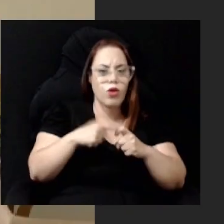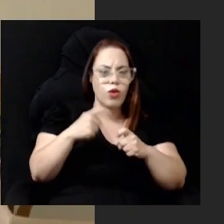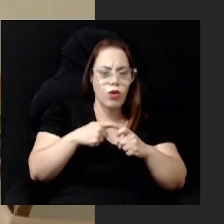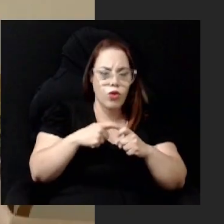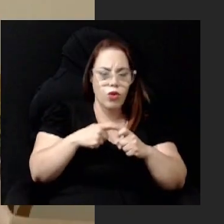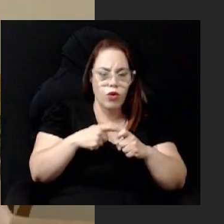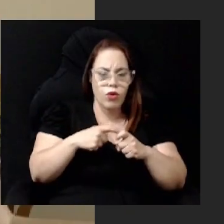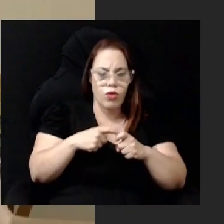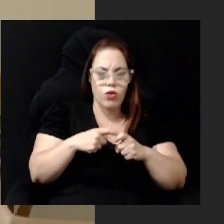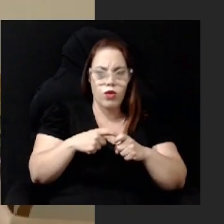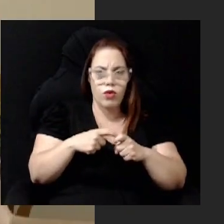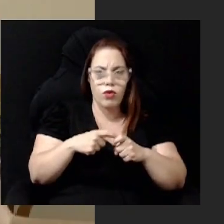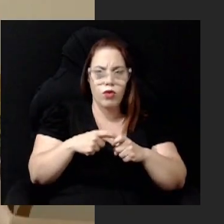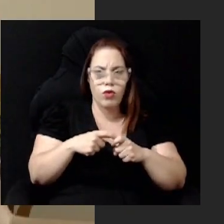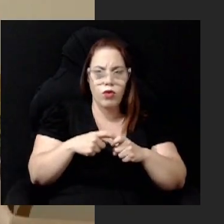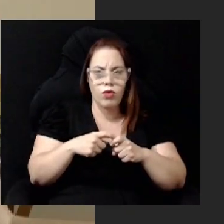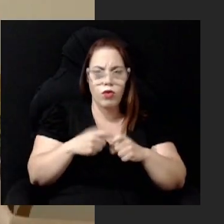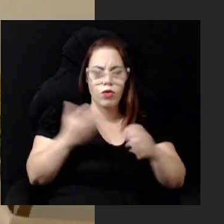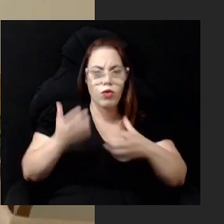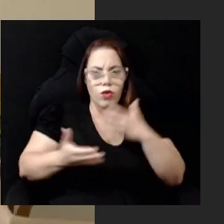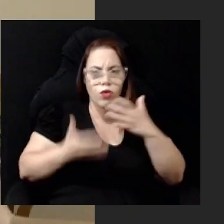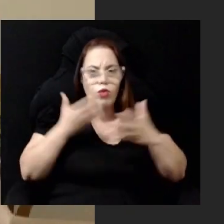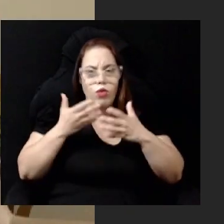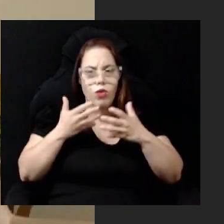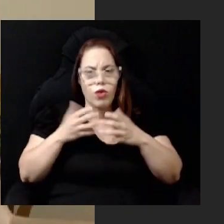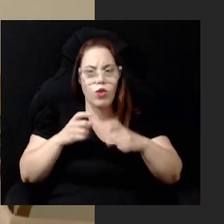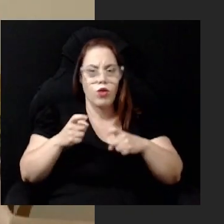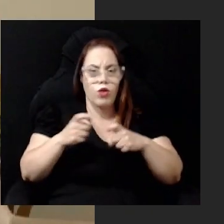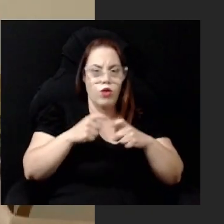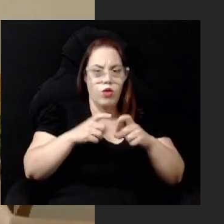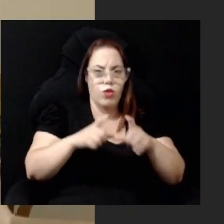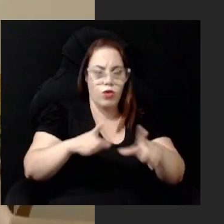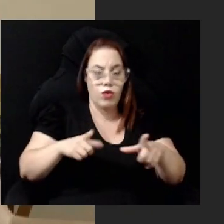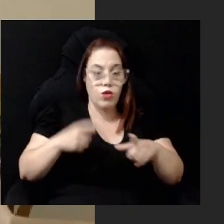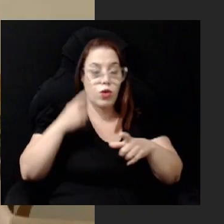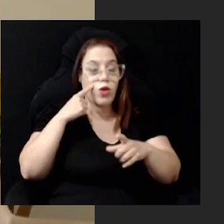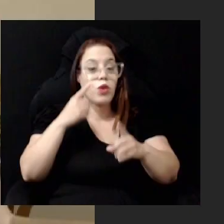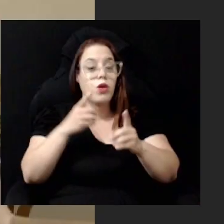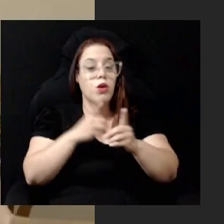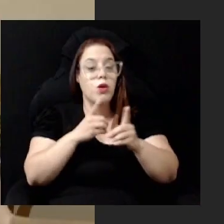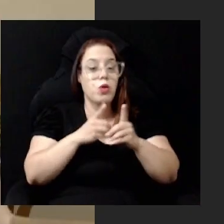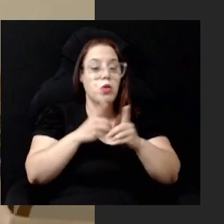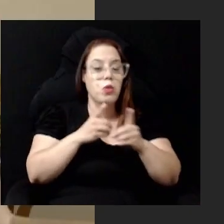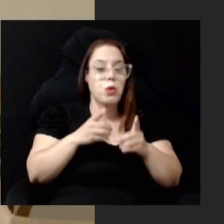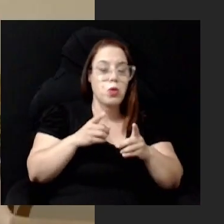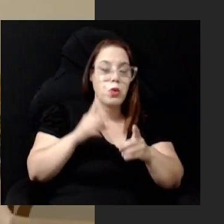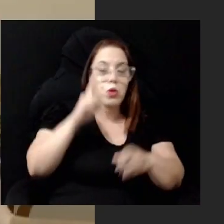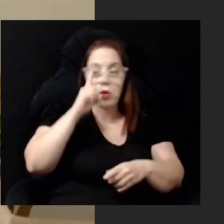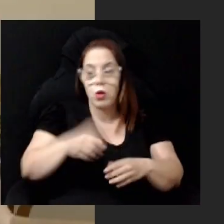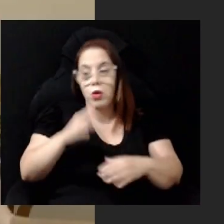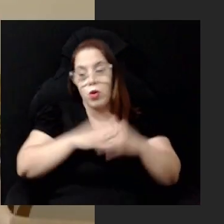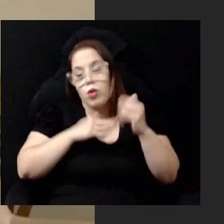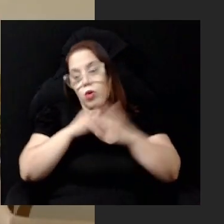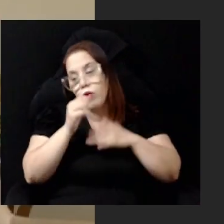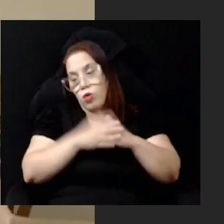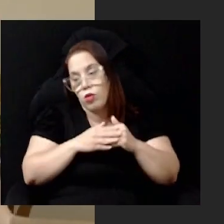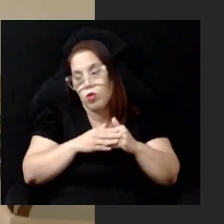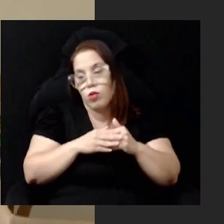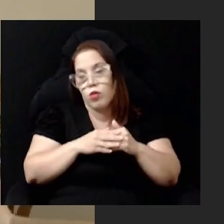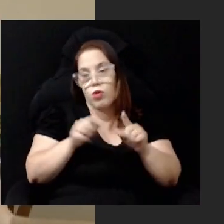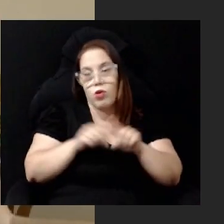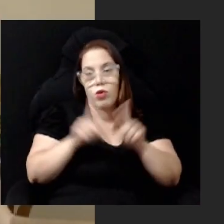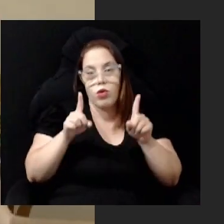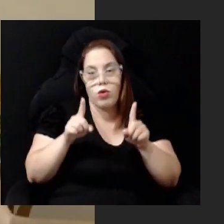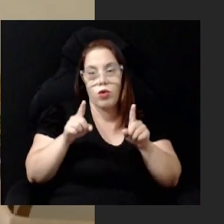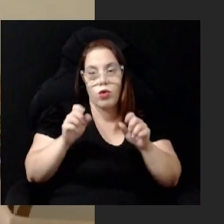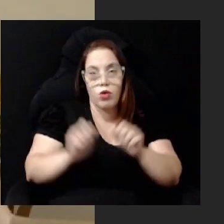tem o intuito de, no nosso consultório, identificar, diagnosticar e tratar, mas a gente tem